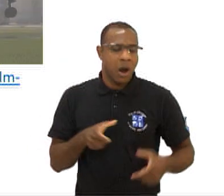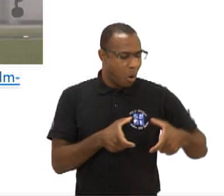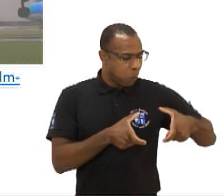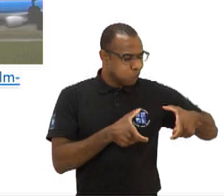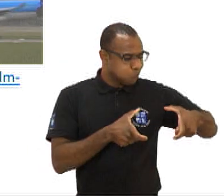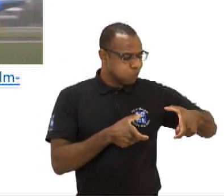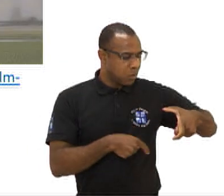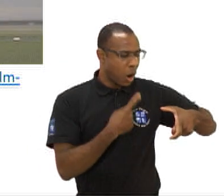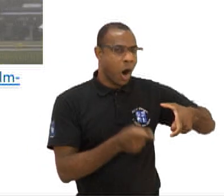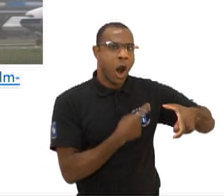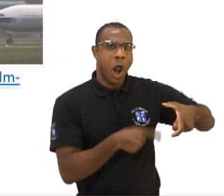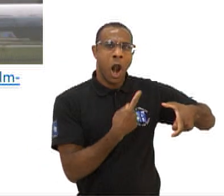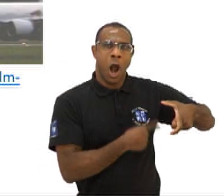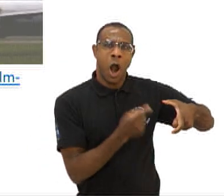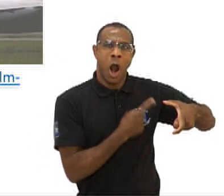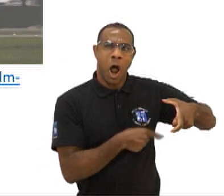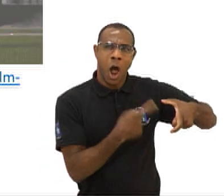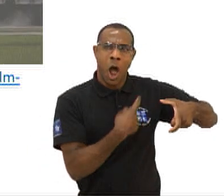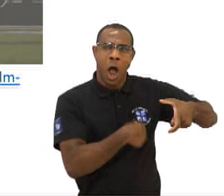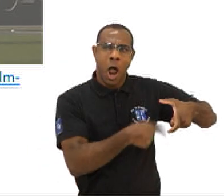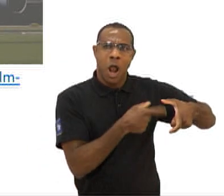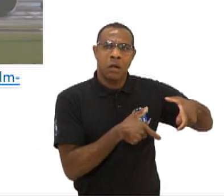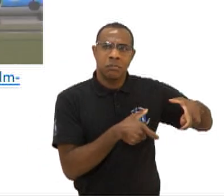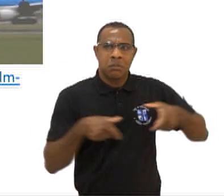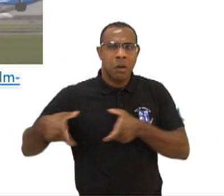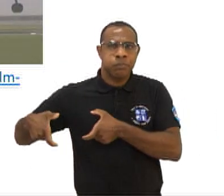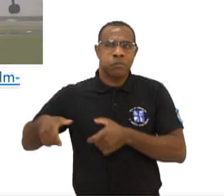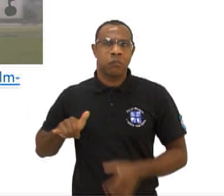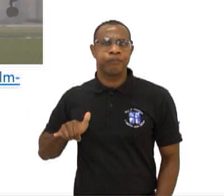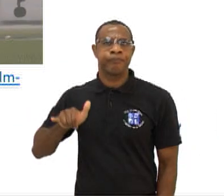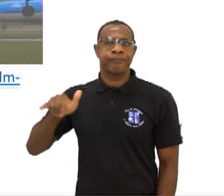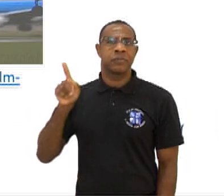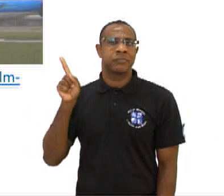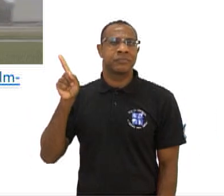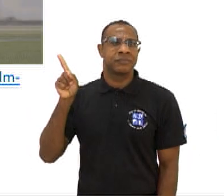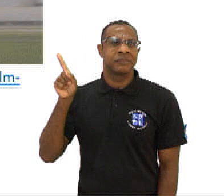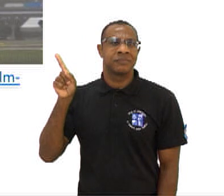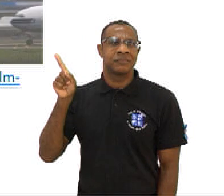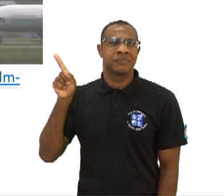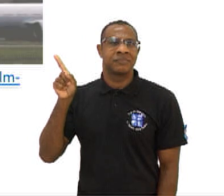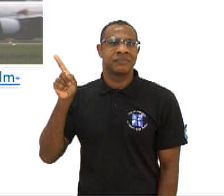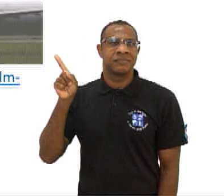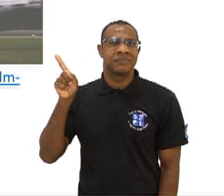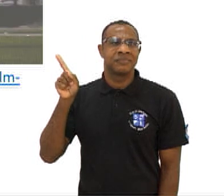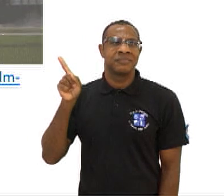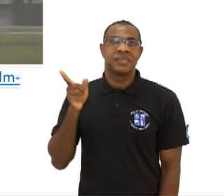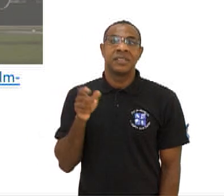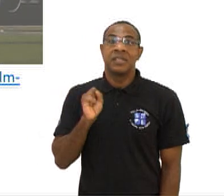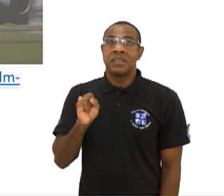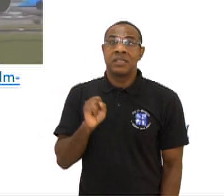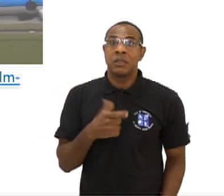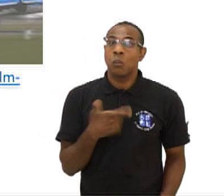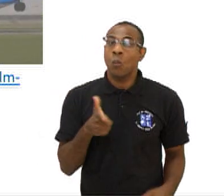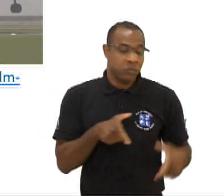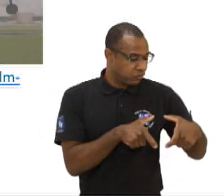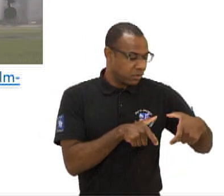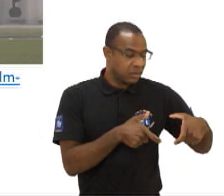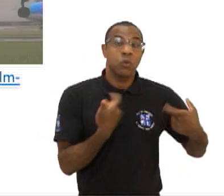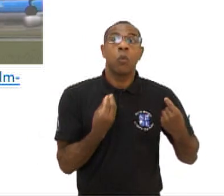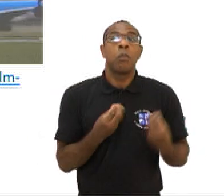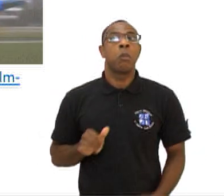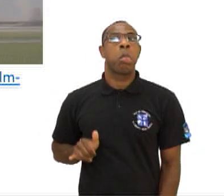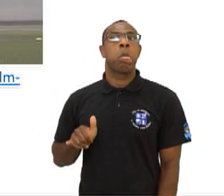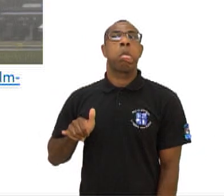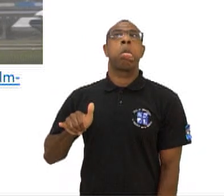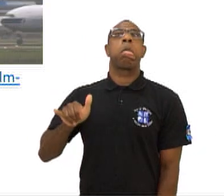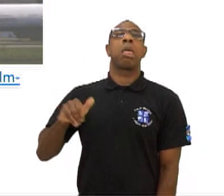da vela, né, seria interessante até porque se não fosse por isso, o reverso do avião, por exemplo, não ia funcionar. Né? Porque se você for